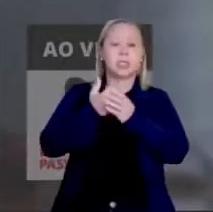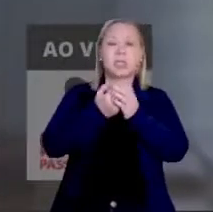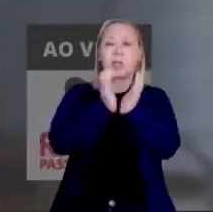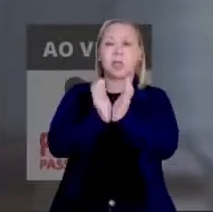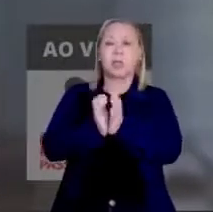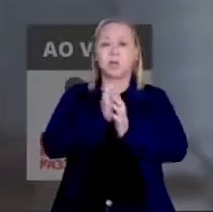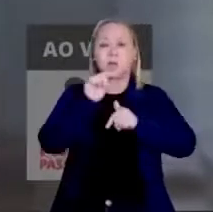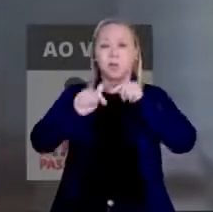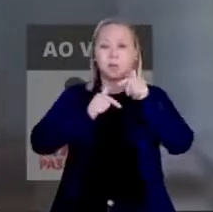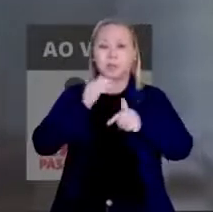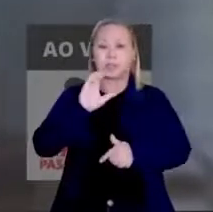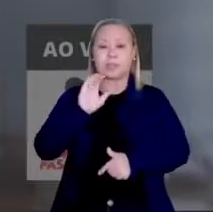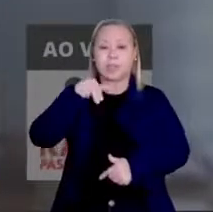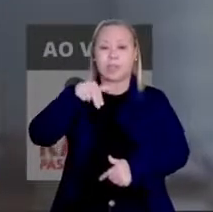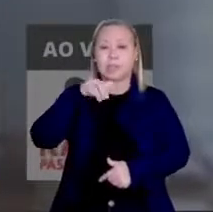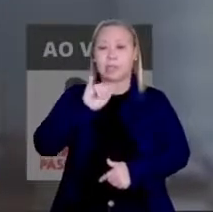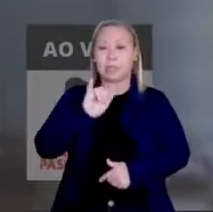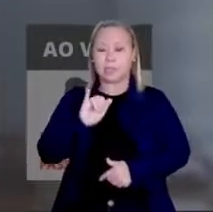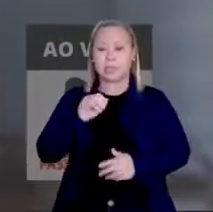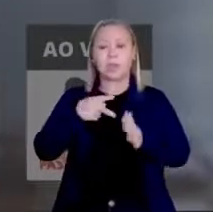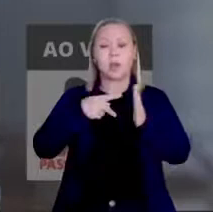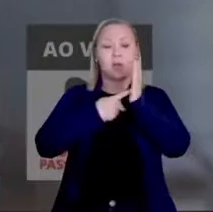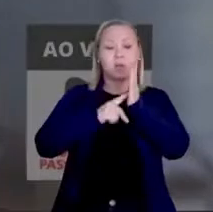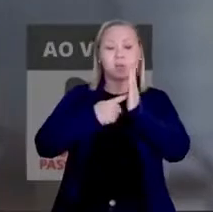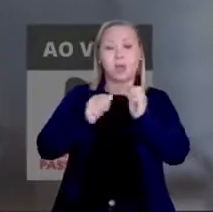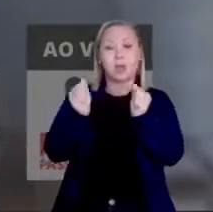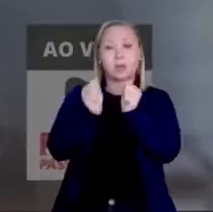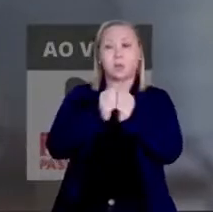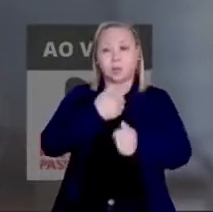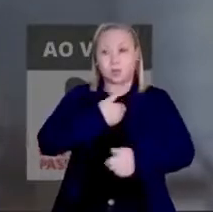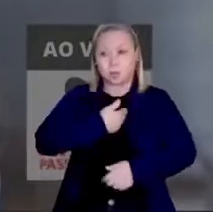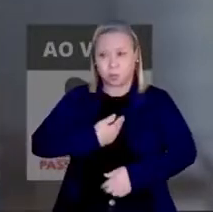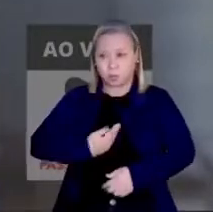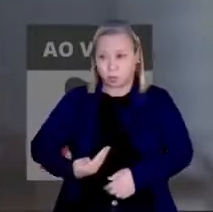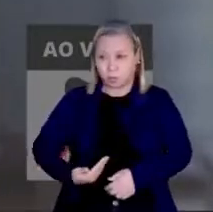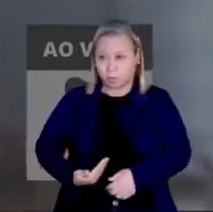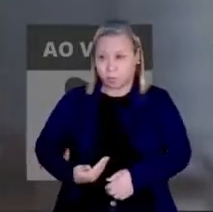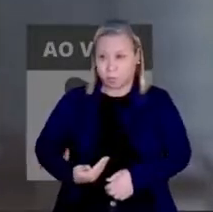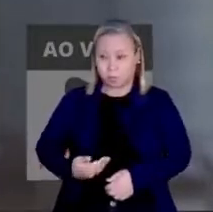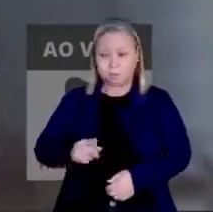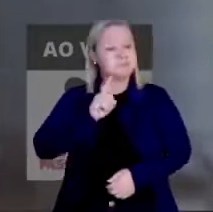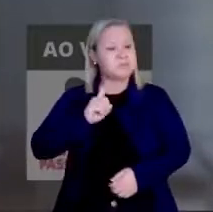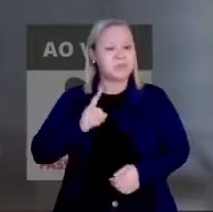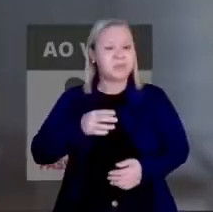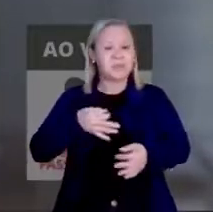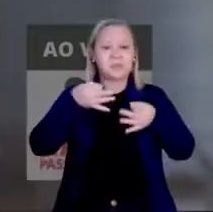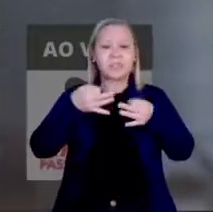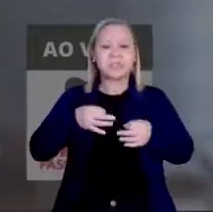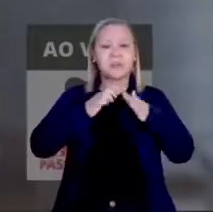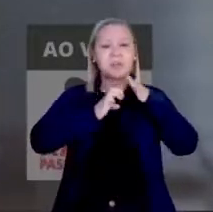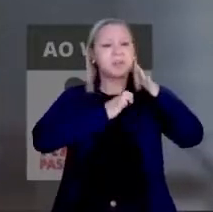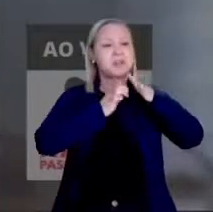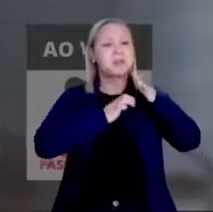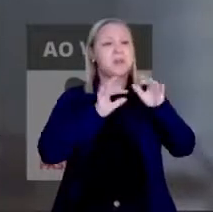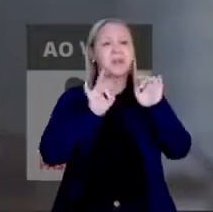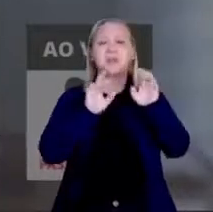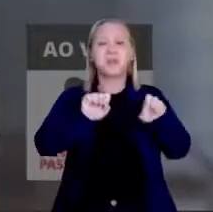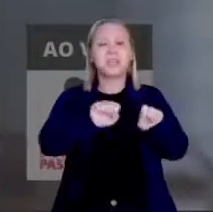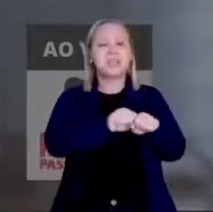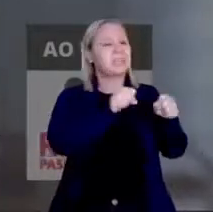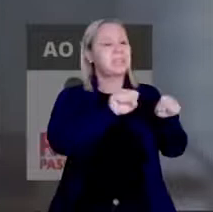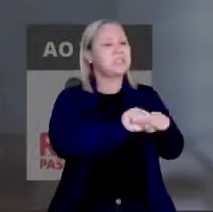brasileiro? O que pode ajudar, sabe, desde o trabalhador até o empresário? Agora, o que eles fizeram